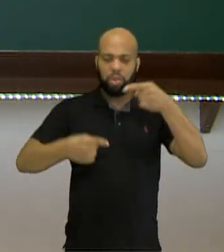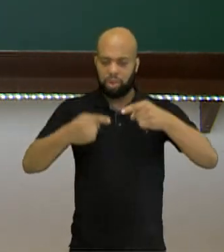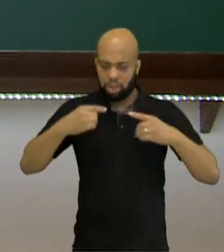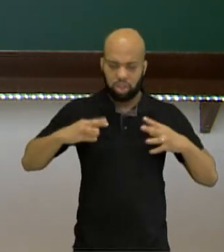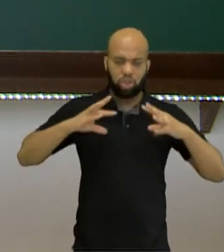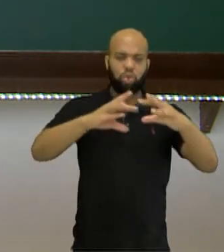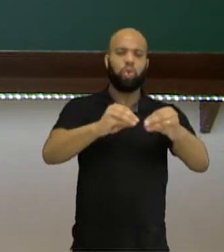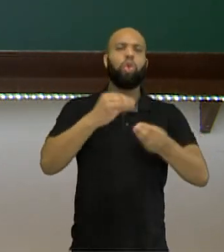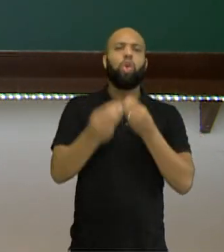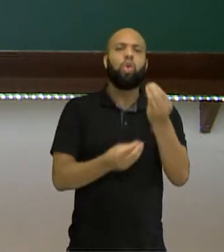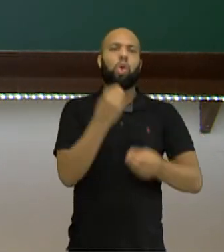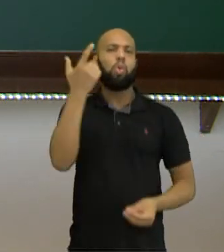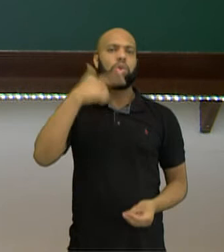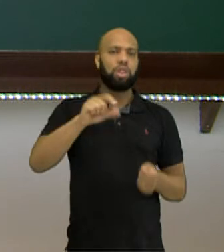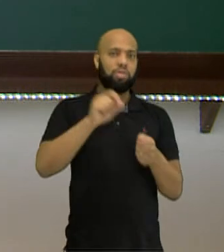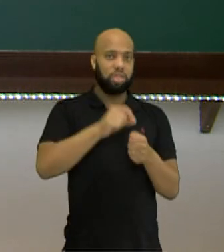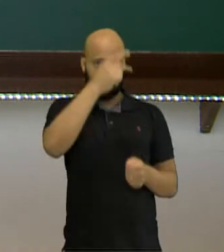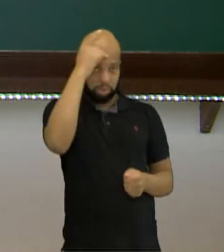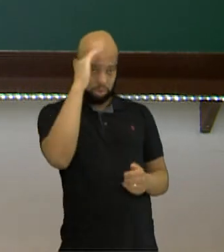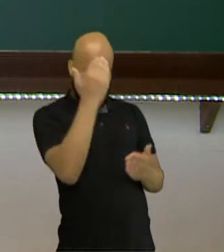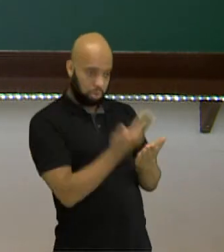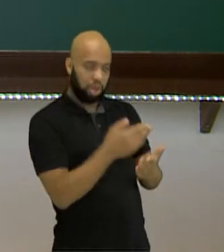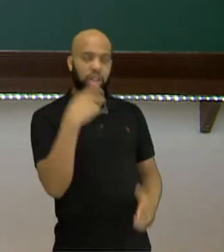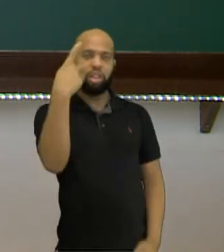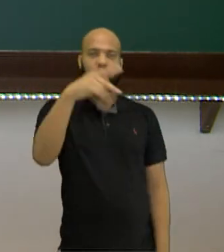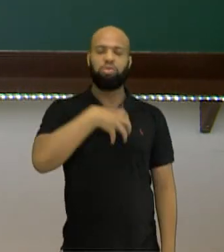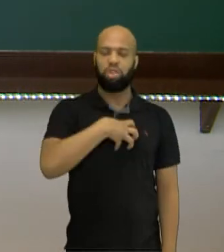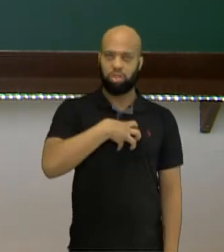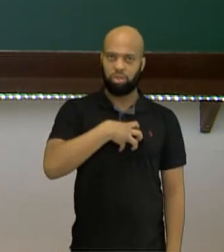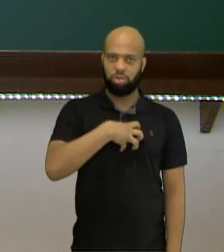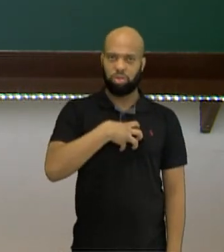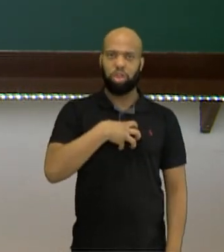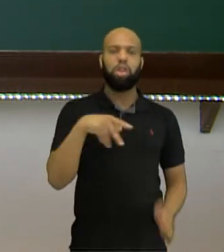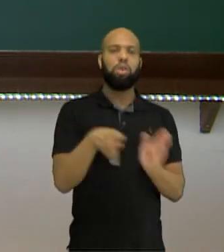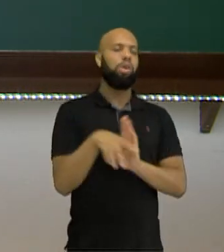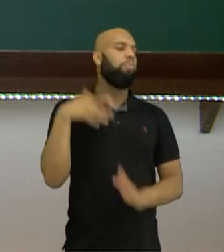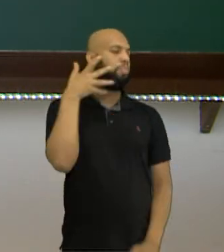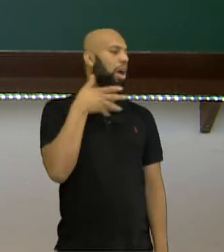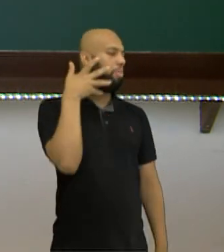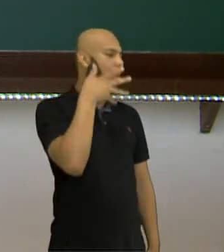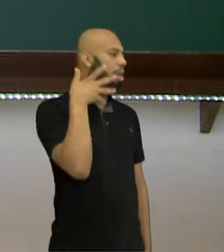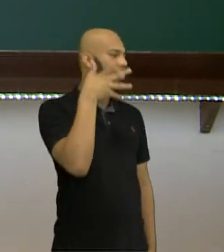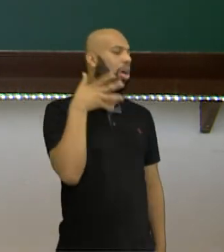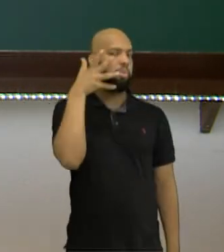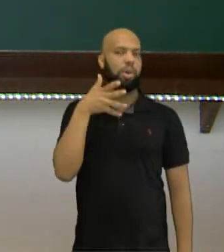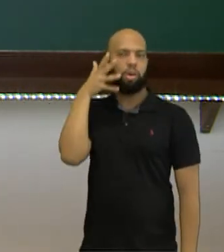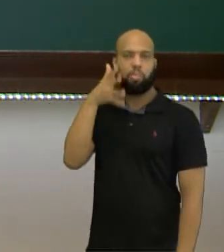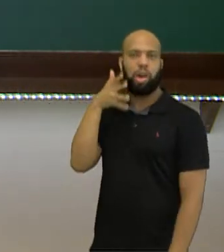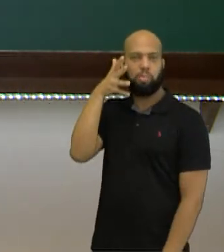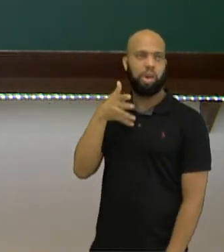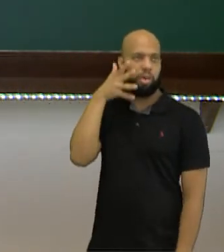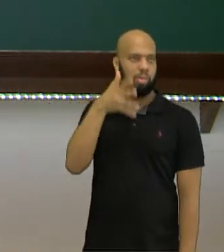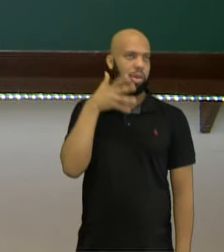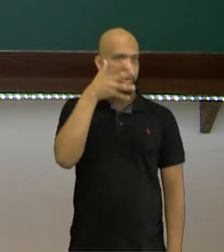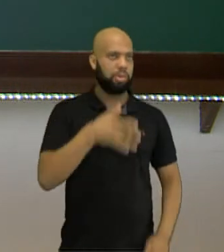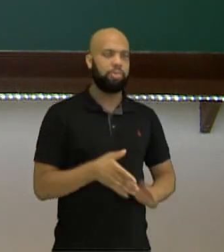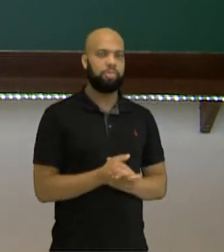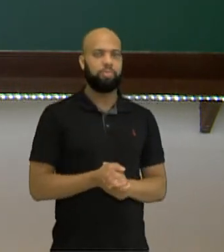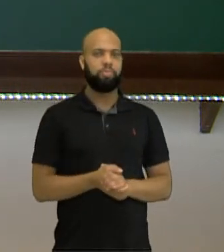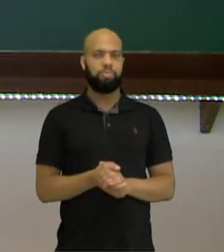Como que você vai poder convencer a todos atravessa tem uma boa retórica e uma boa oratória